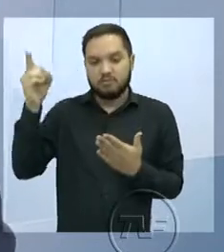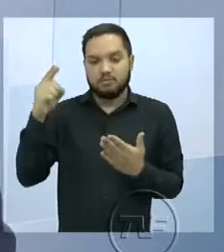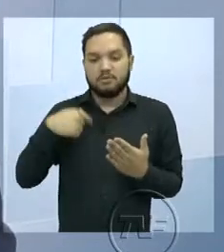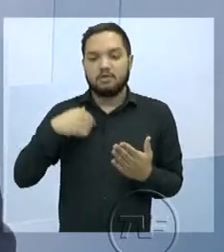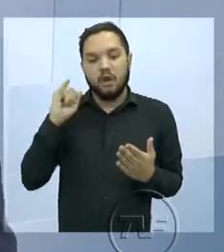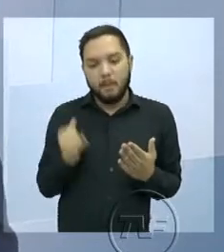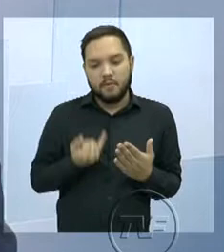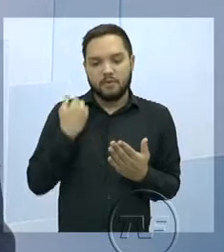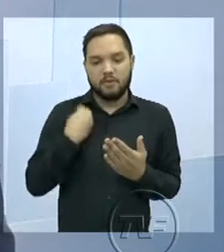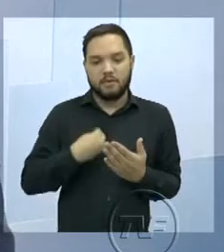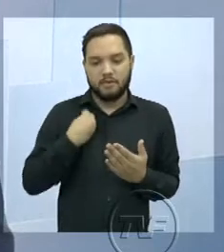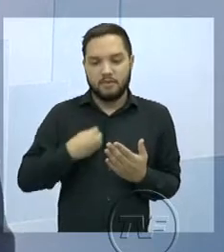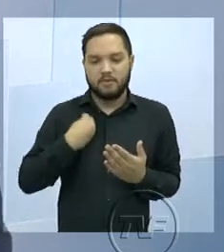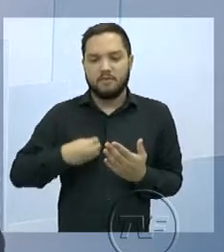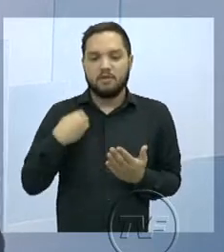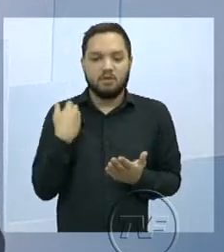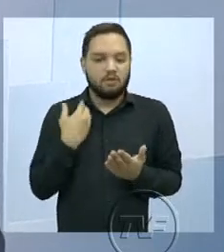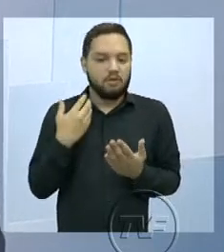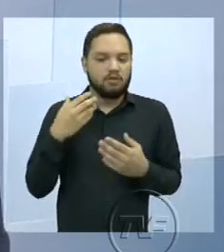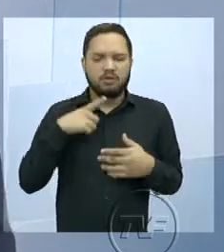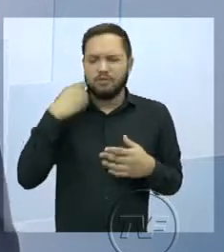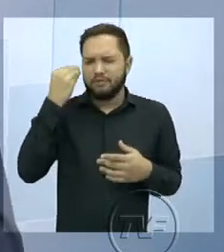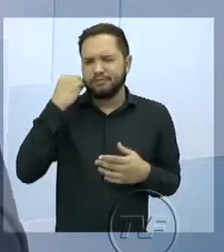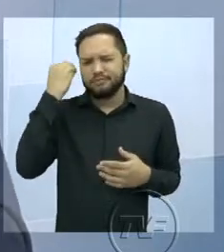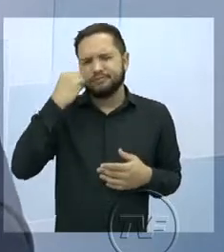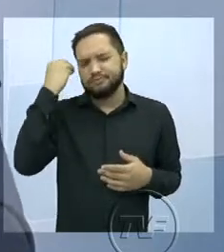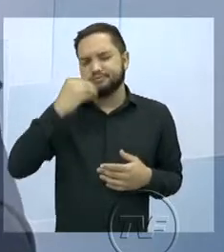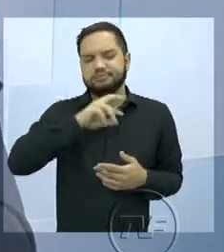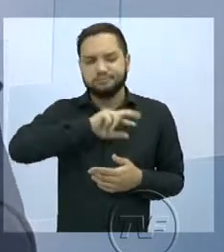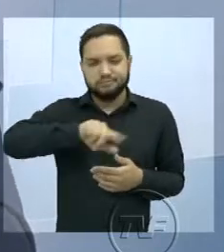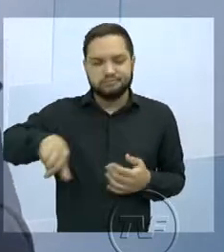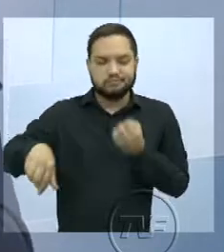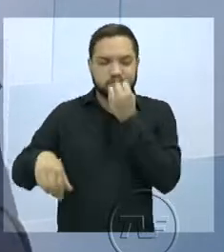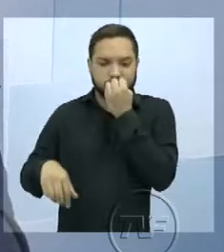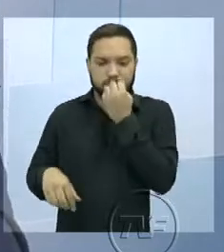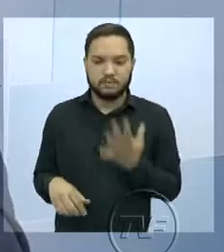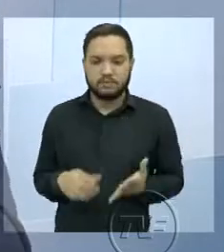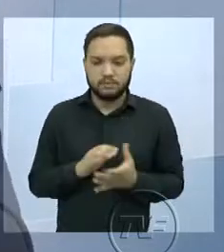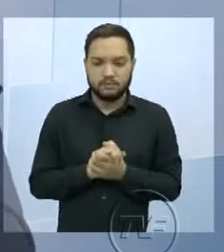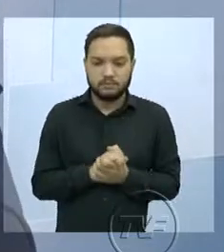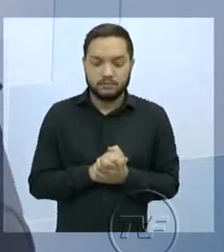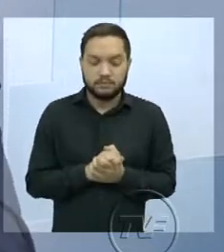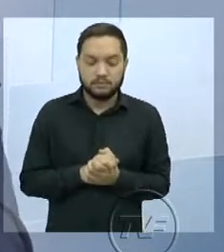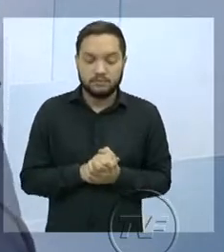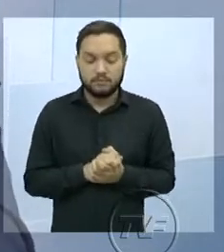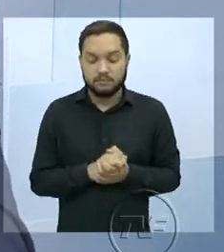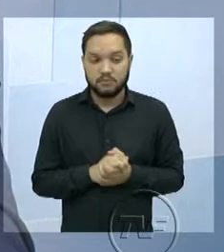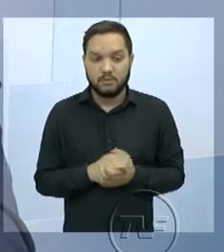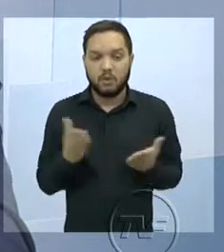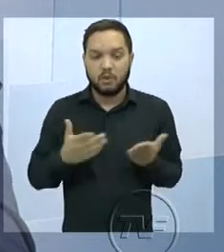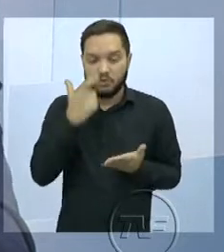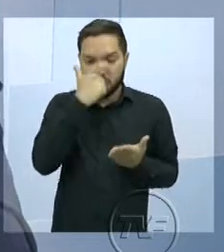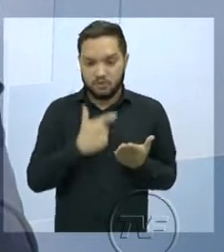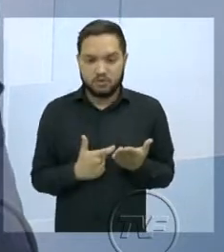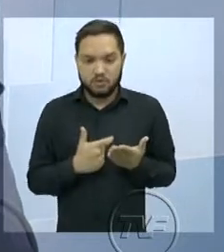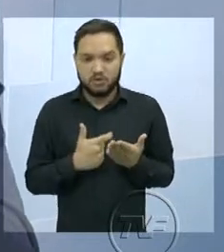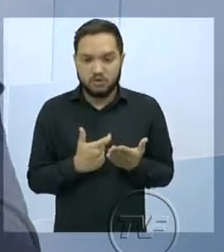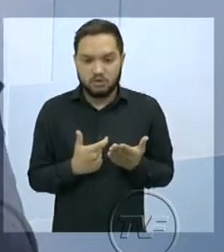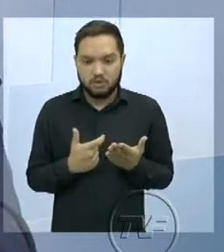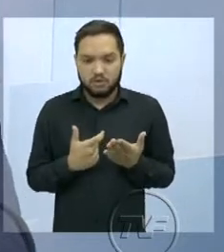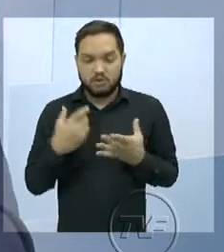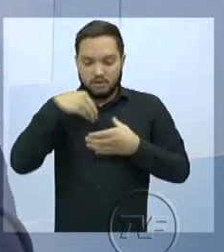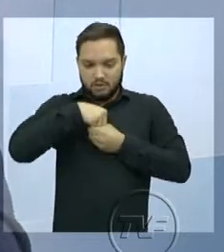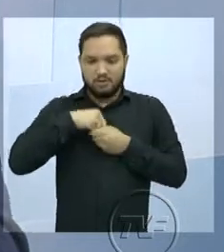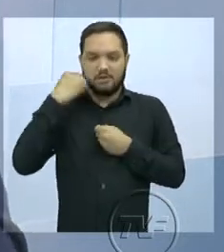bem aproveitados, vivendo muitas experiências que foram constituindo o que nós somos hoje e garantem